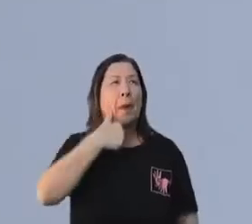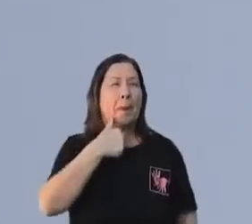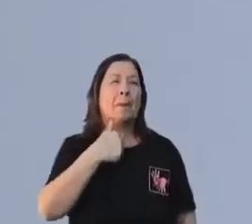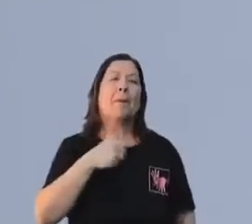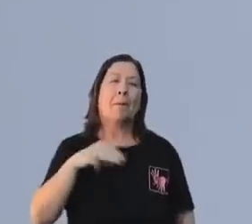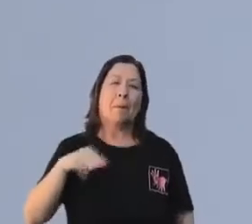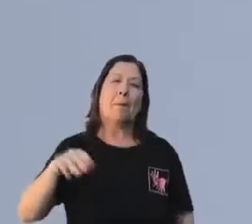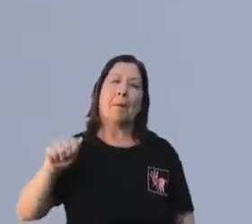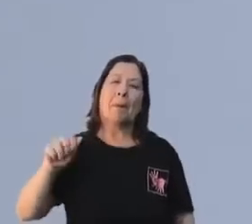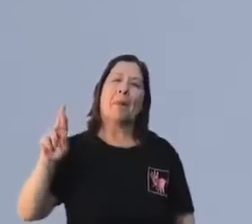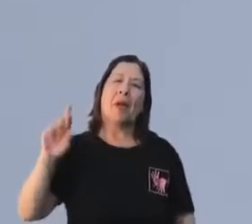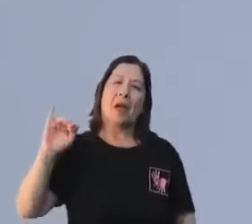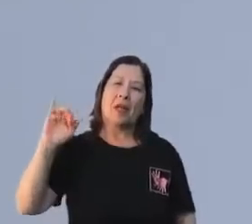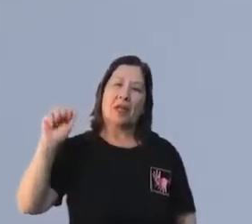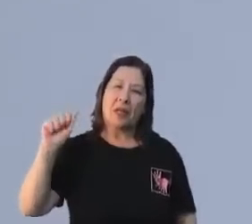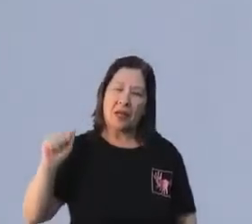pôde.